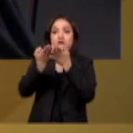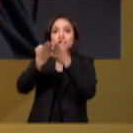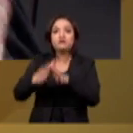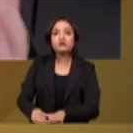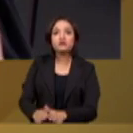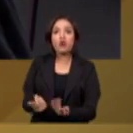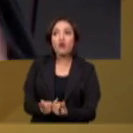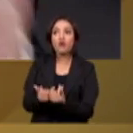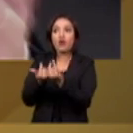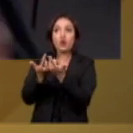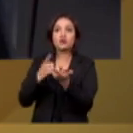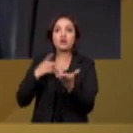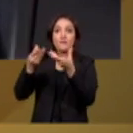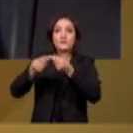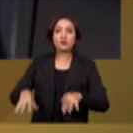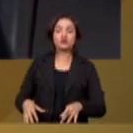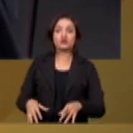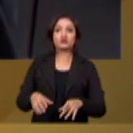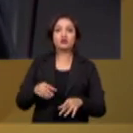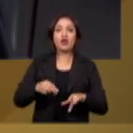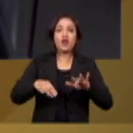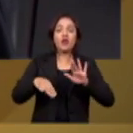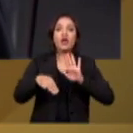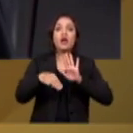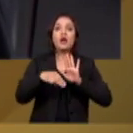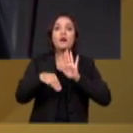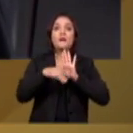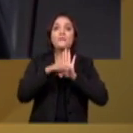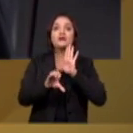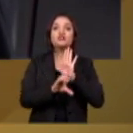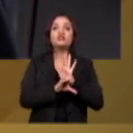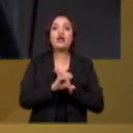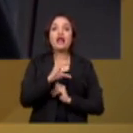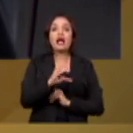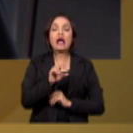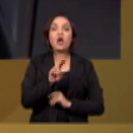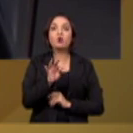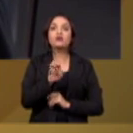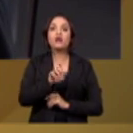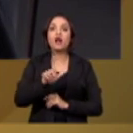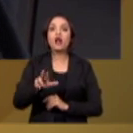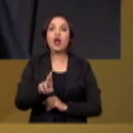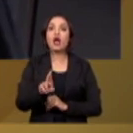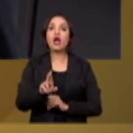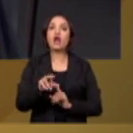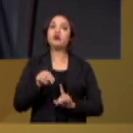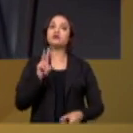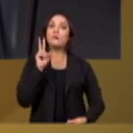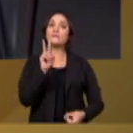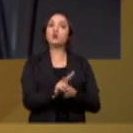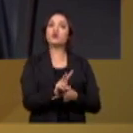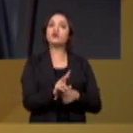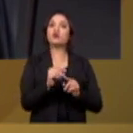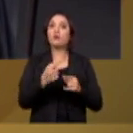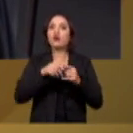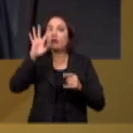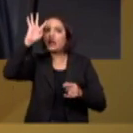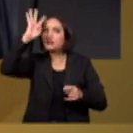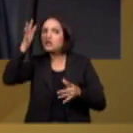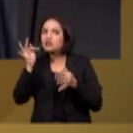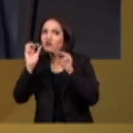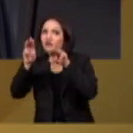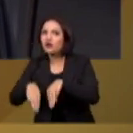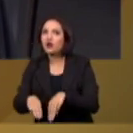é uma medida cautelar acautelatório a assegurar que a decisão final tem é feio